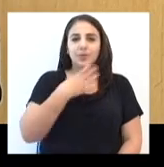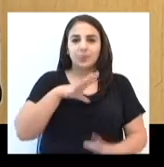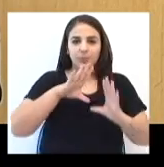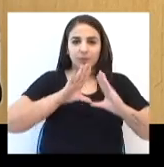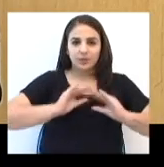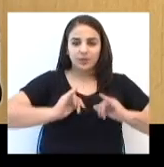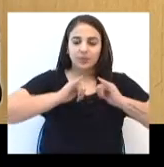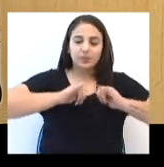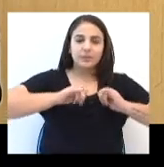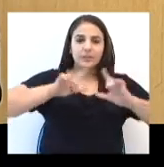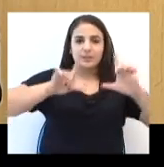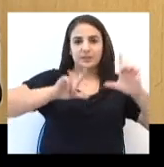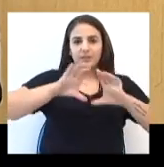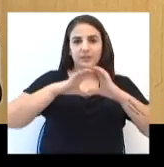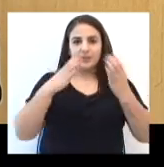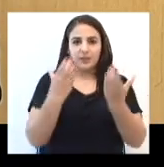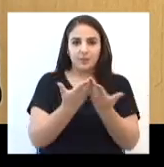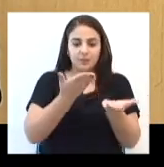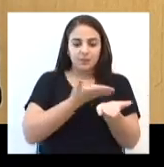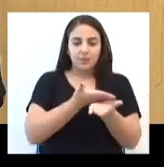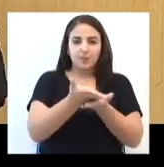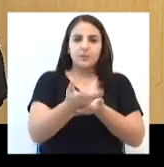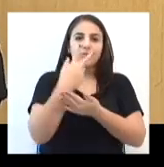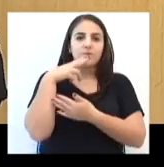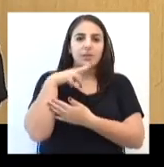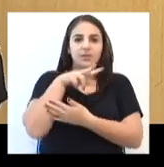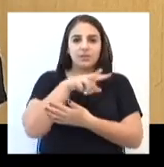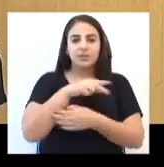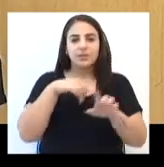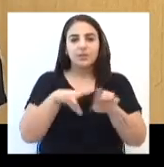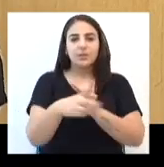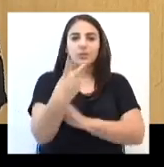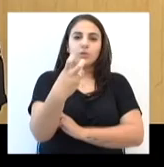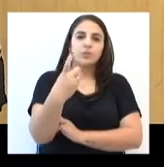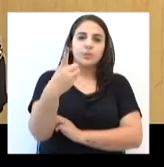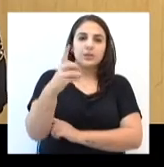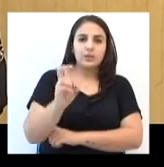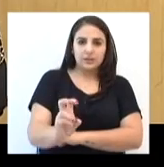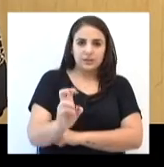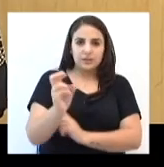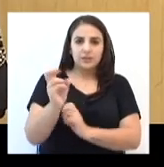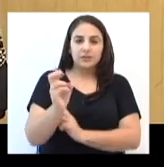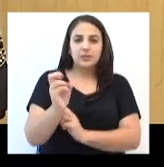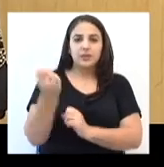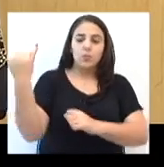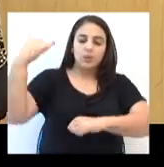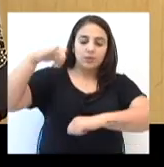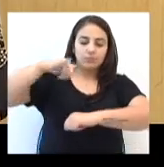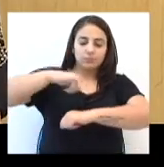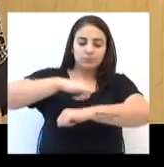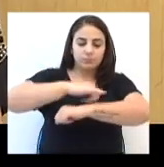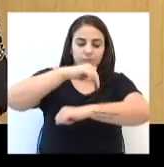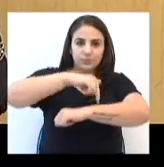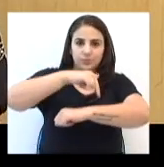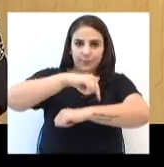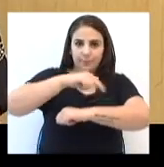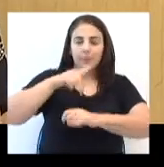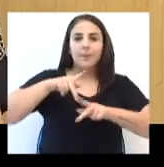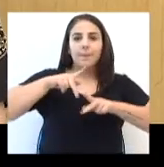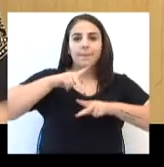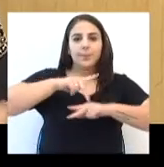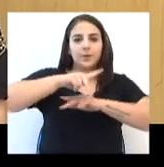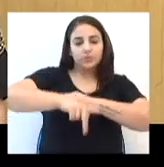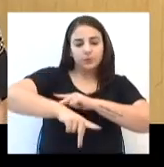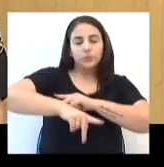Boa noite, o Jornal da Câmara está começando e você vai ver que em 2015 o aeroporto de Passo Fundo ficou em